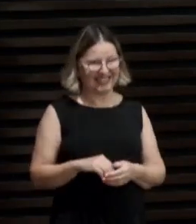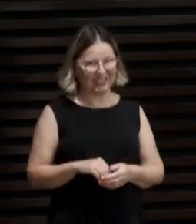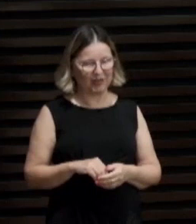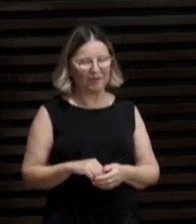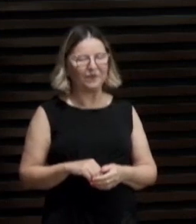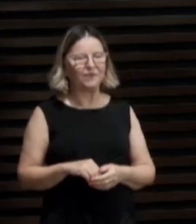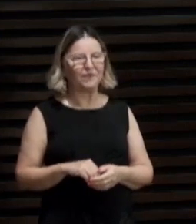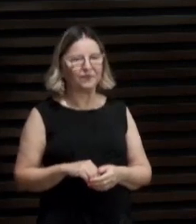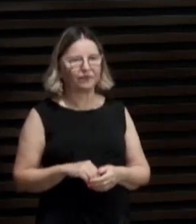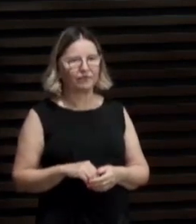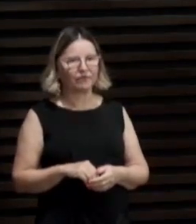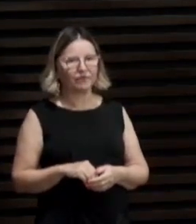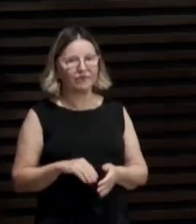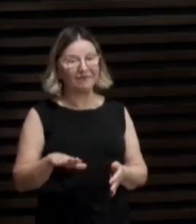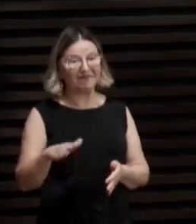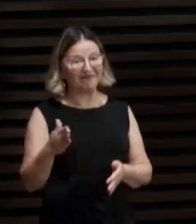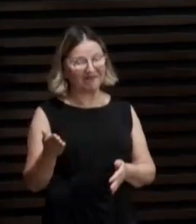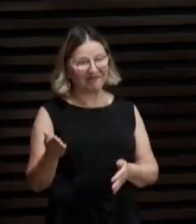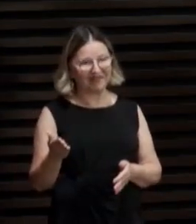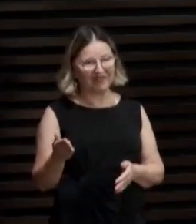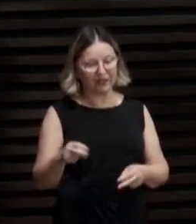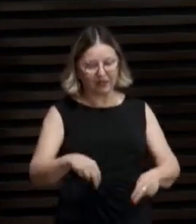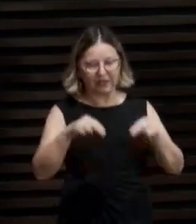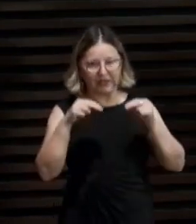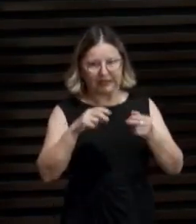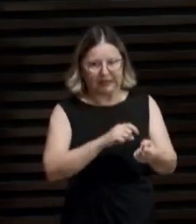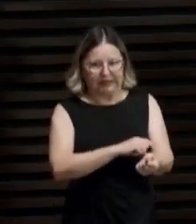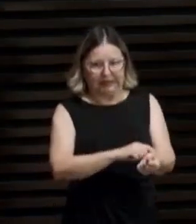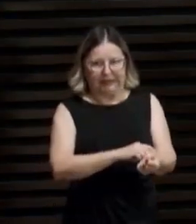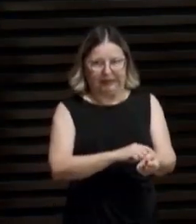disso. Então, Nabucodonosor se ira